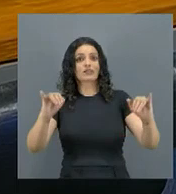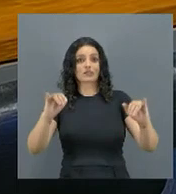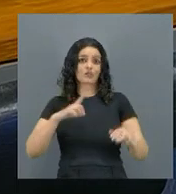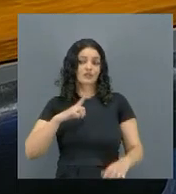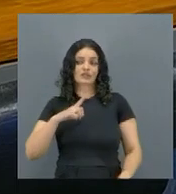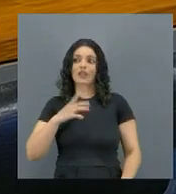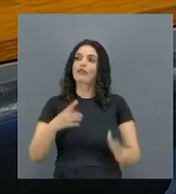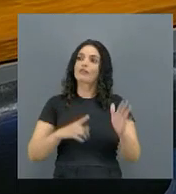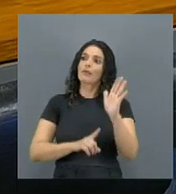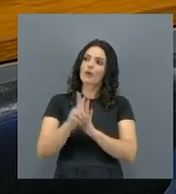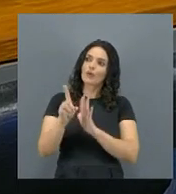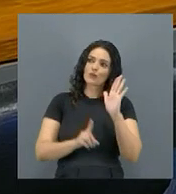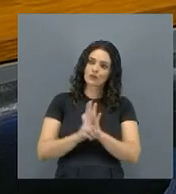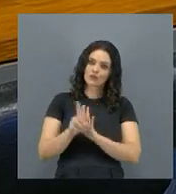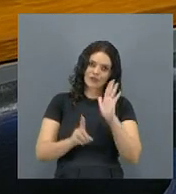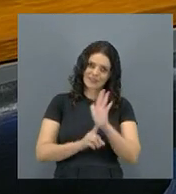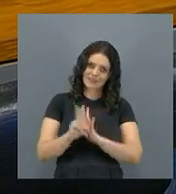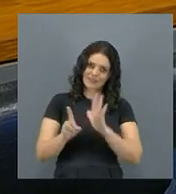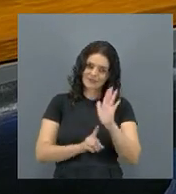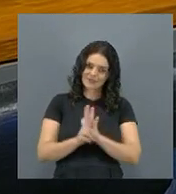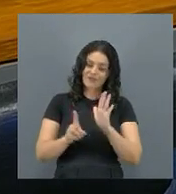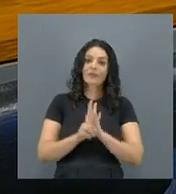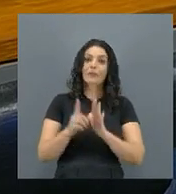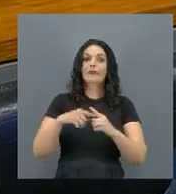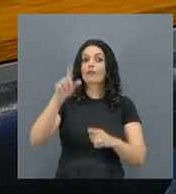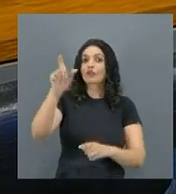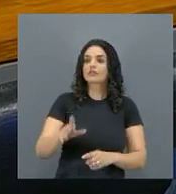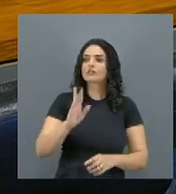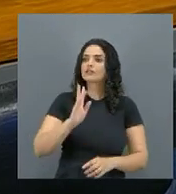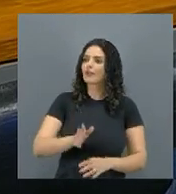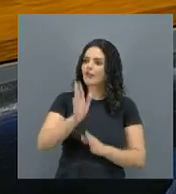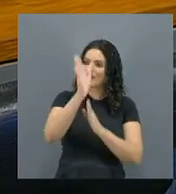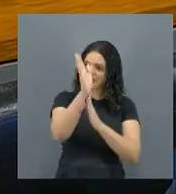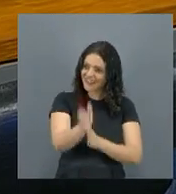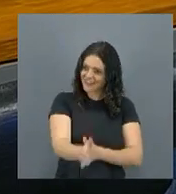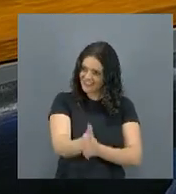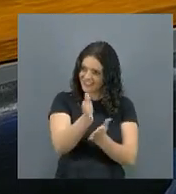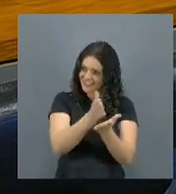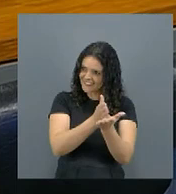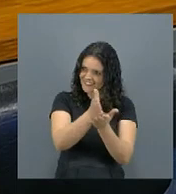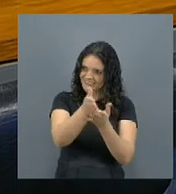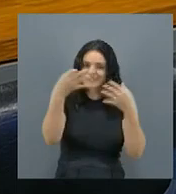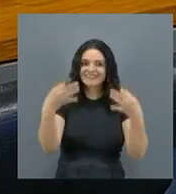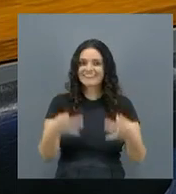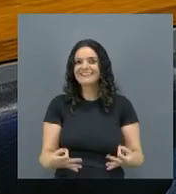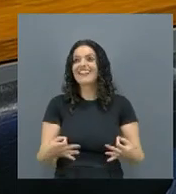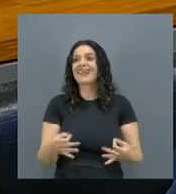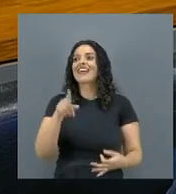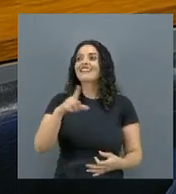vamos às perguntas, porque o senhor sempre foi muito reto na sua forma de abordar em